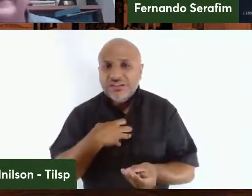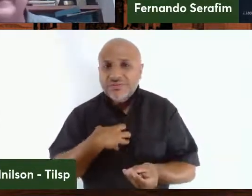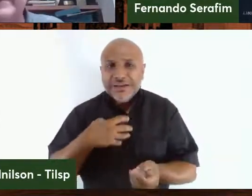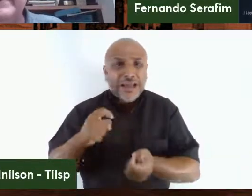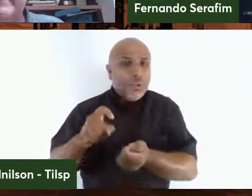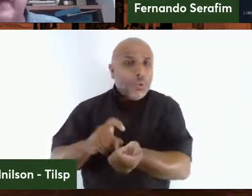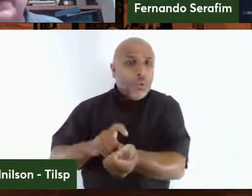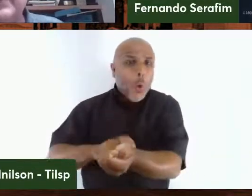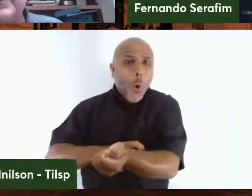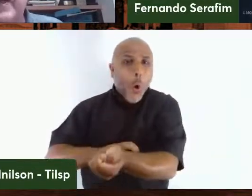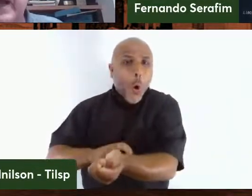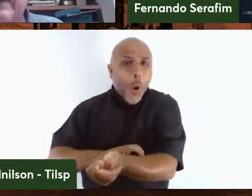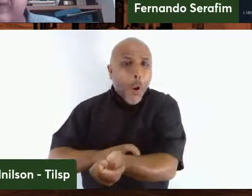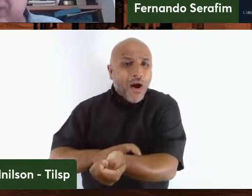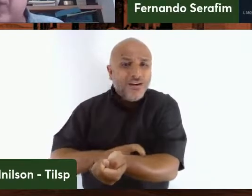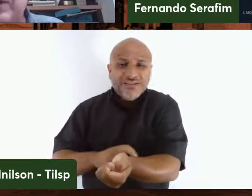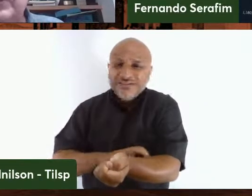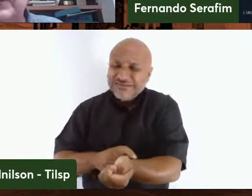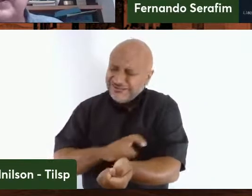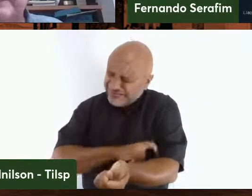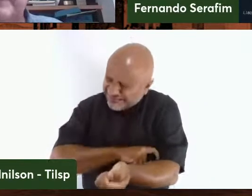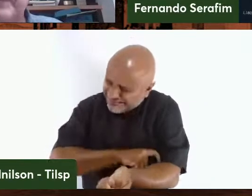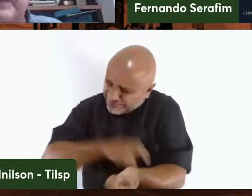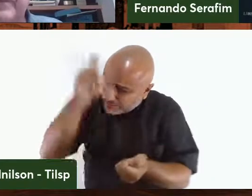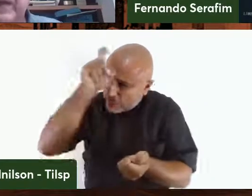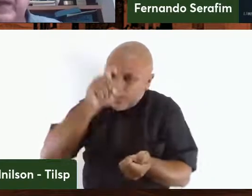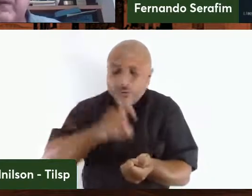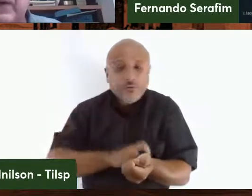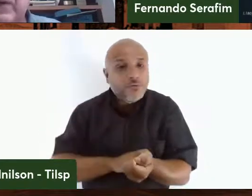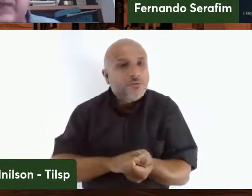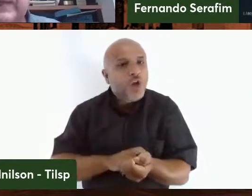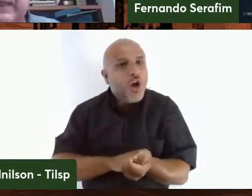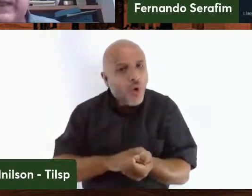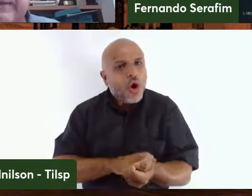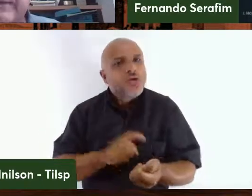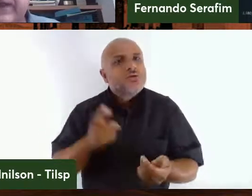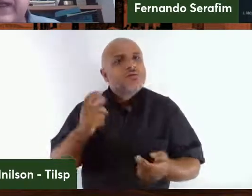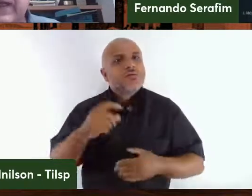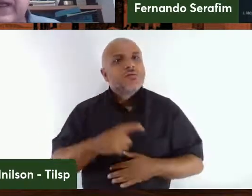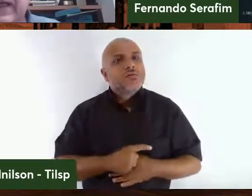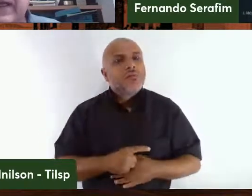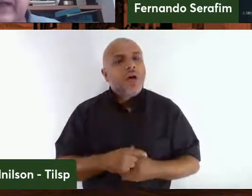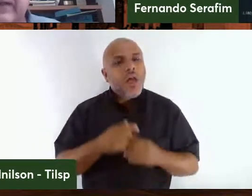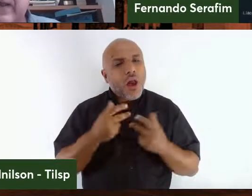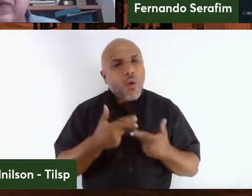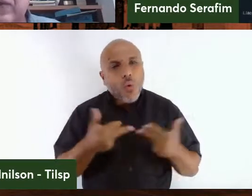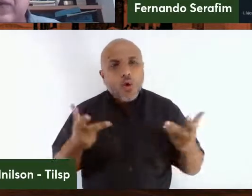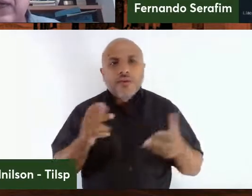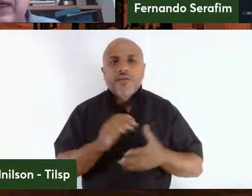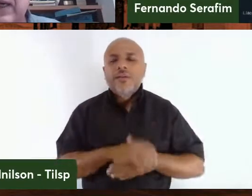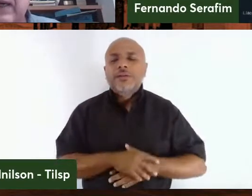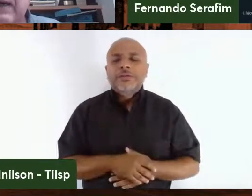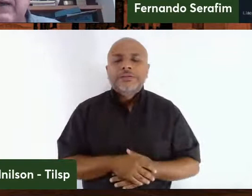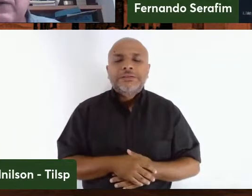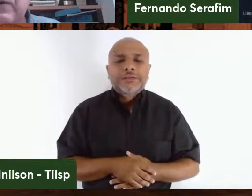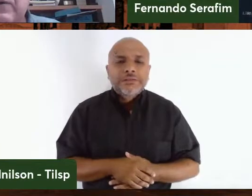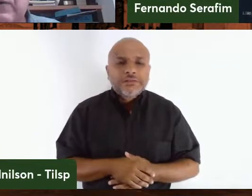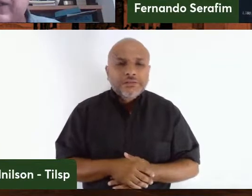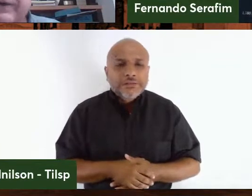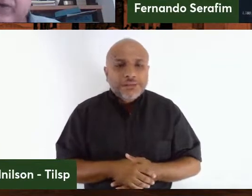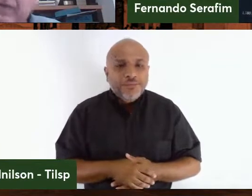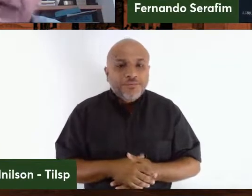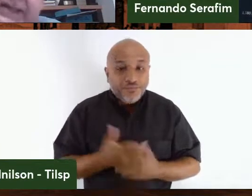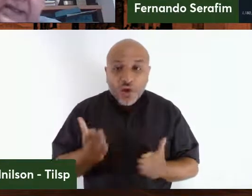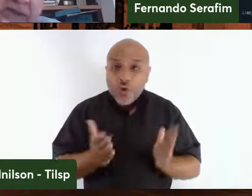né? Mais do que raiva, um ódio, né? Uhum. Coisa... Então,